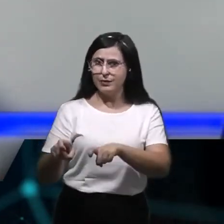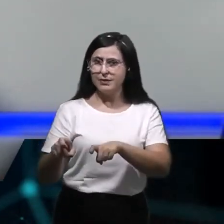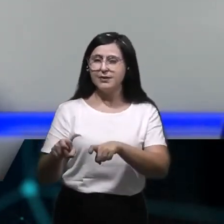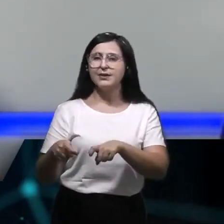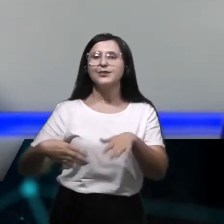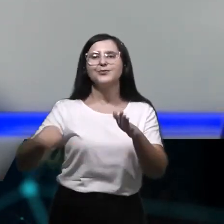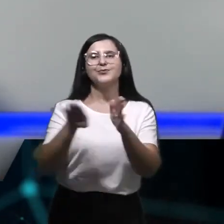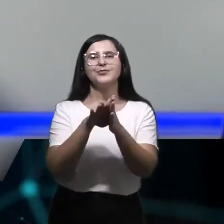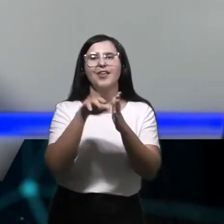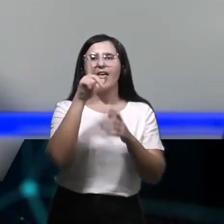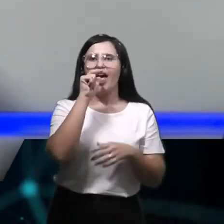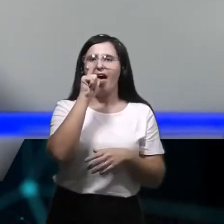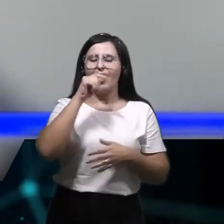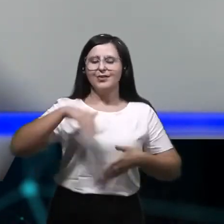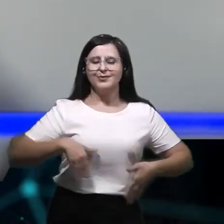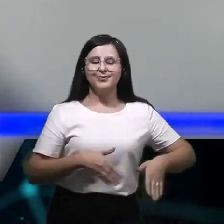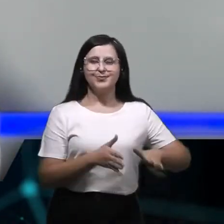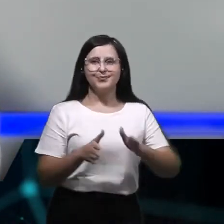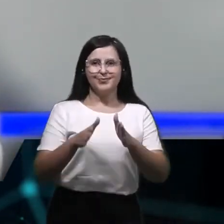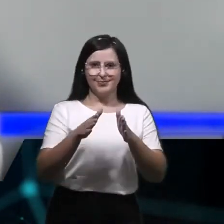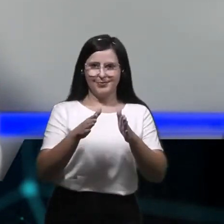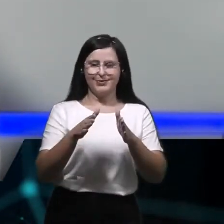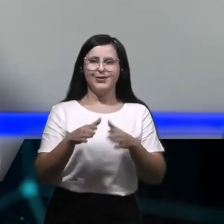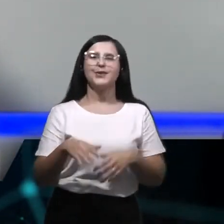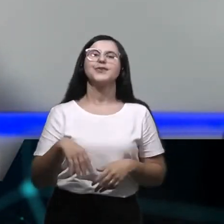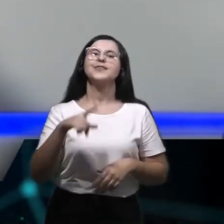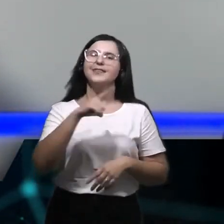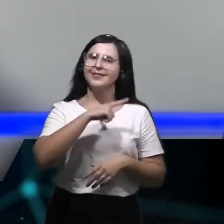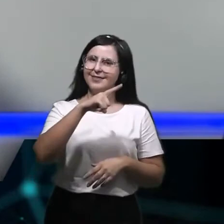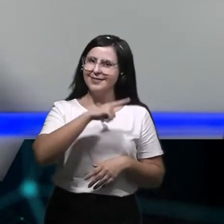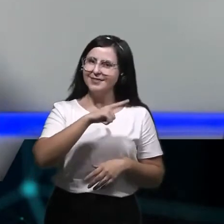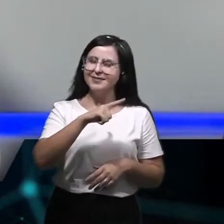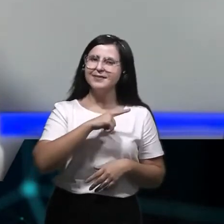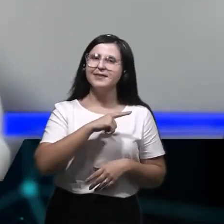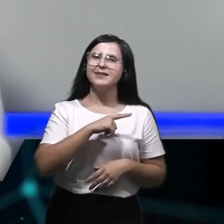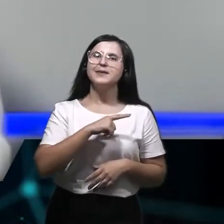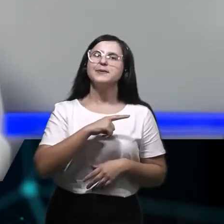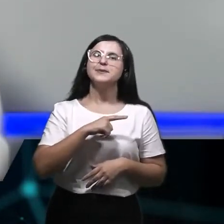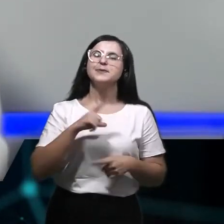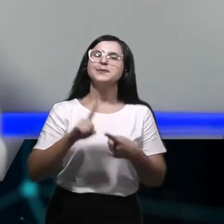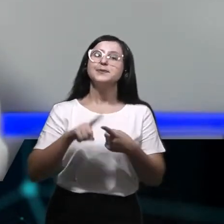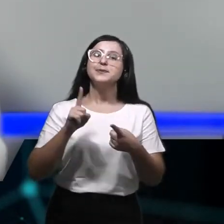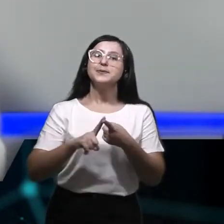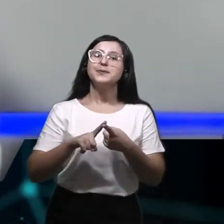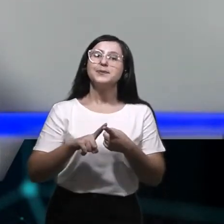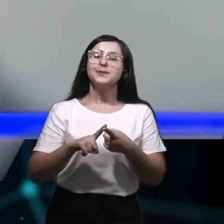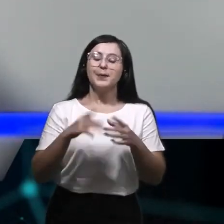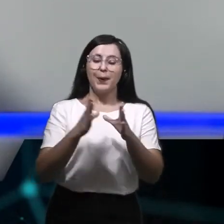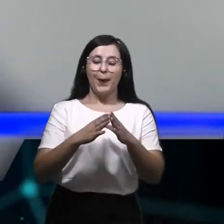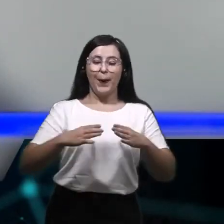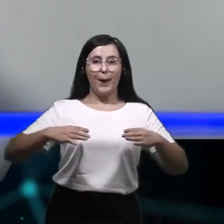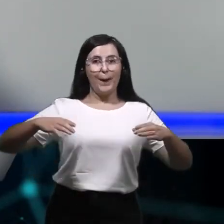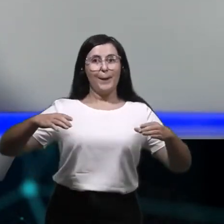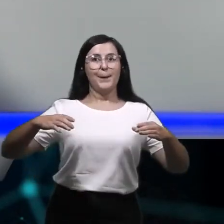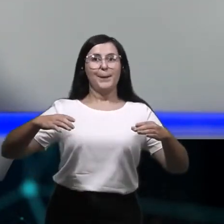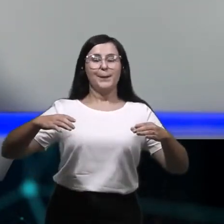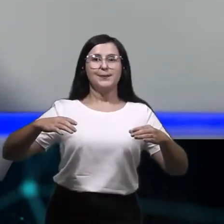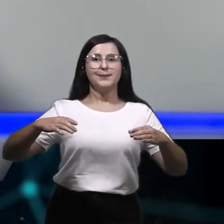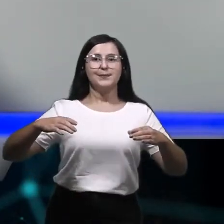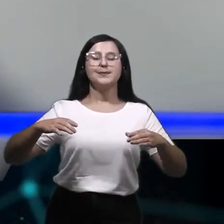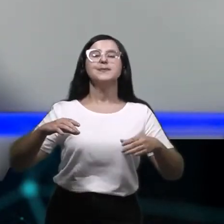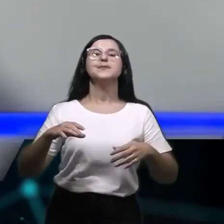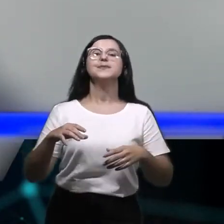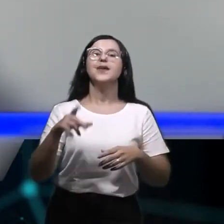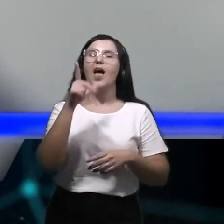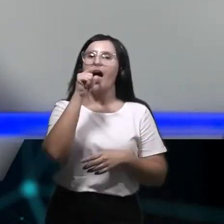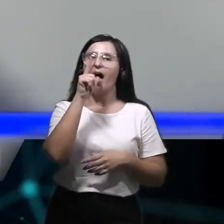chegada da água do São Francisco e lá da barragem Serra do Vento, nessa localidade, nós vamos também poder ampliar os locais.